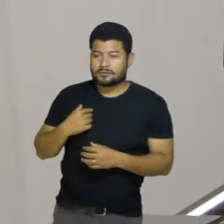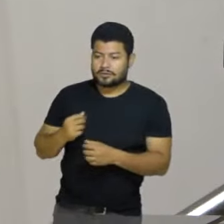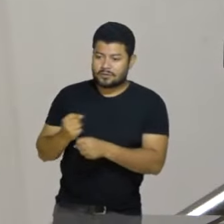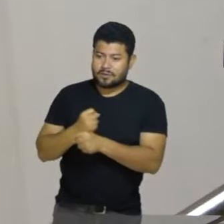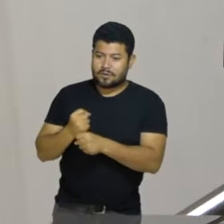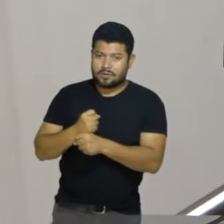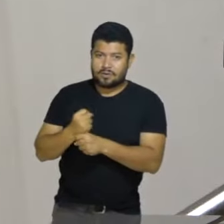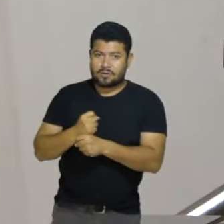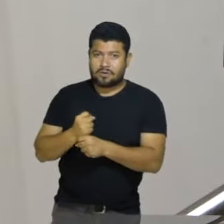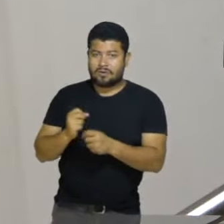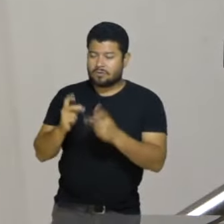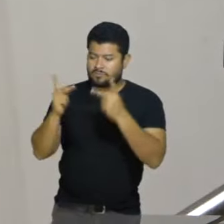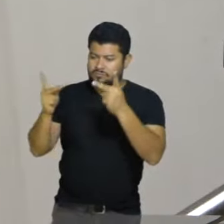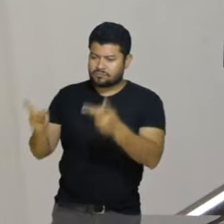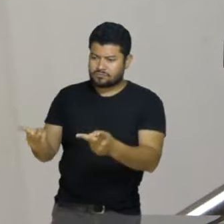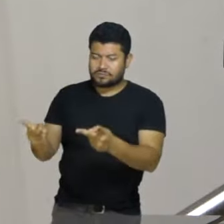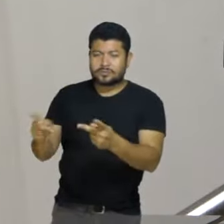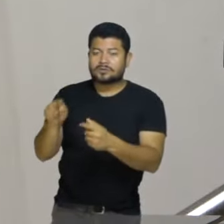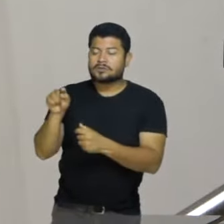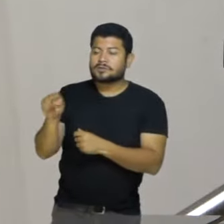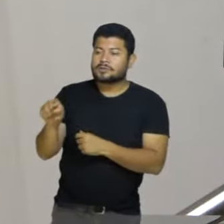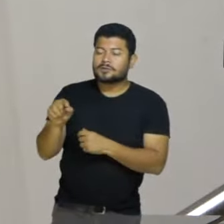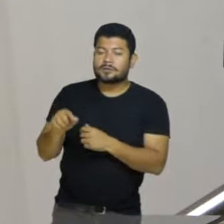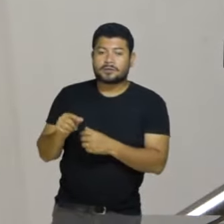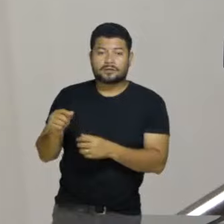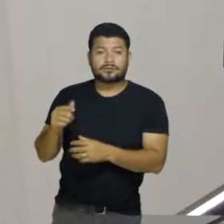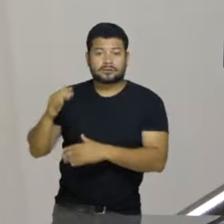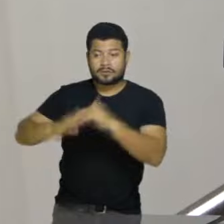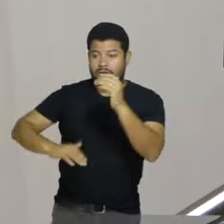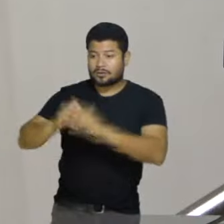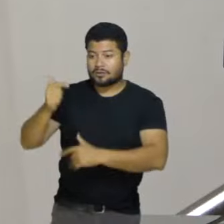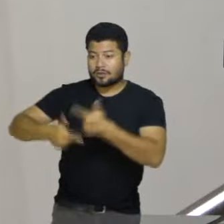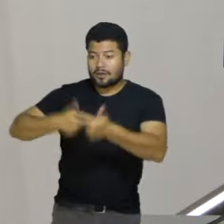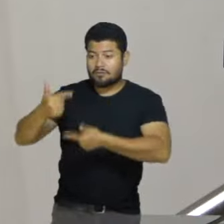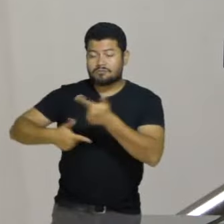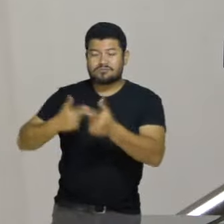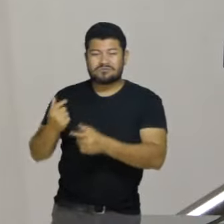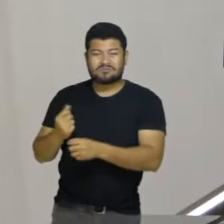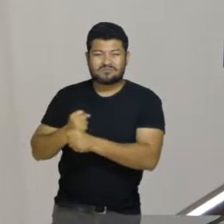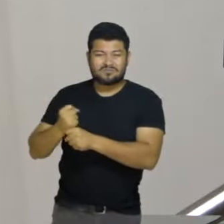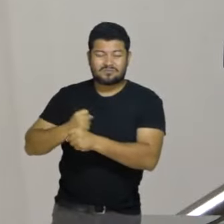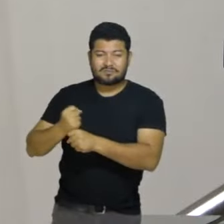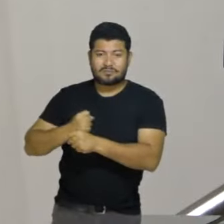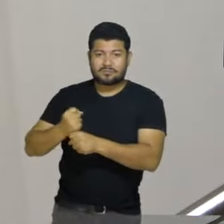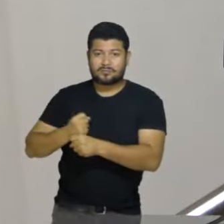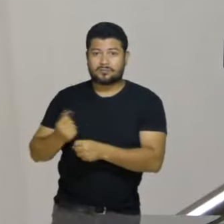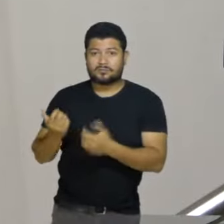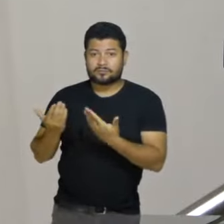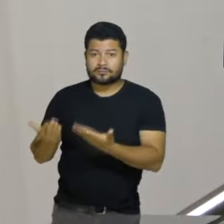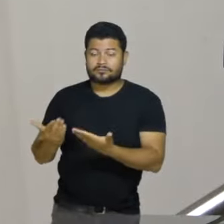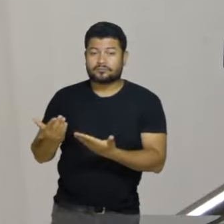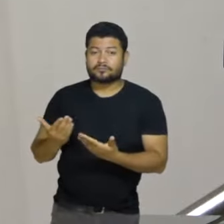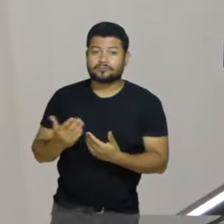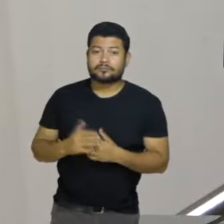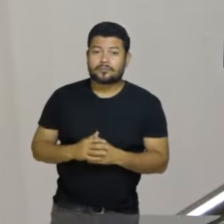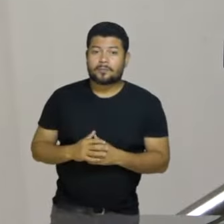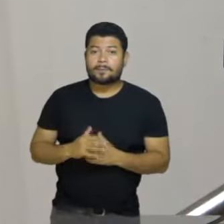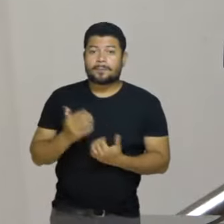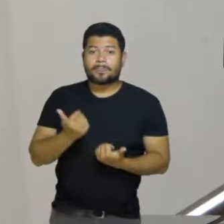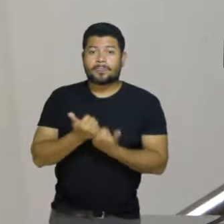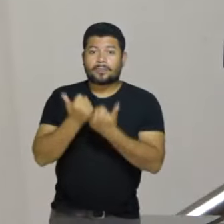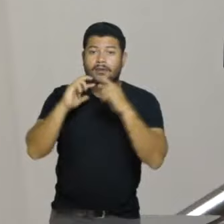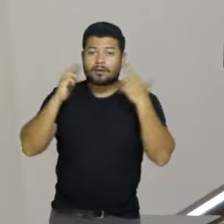seja, na Grande São Paulo, na qualidade de coordenador da Frente Parlamentar em apoio às guardas municipais. Essa audiência foi um